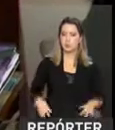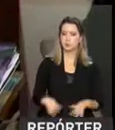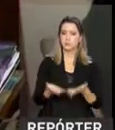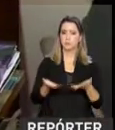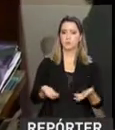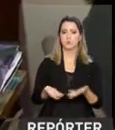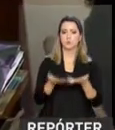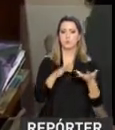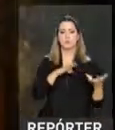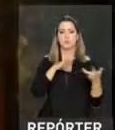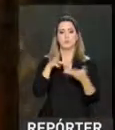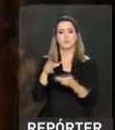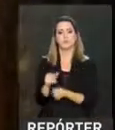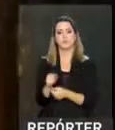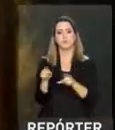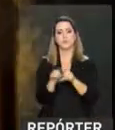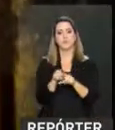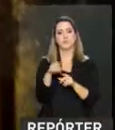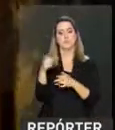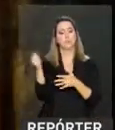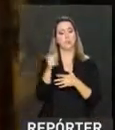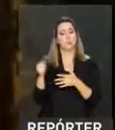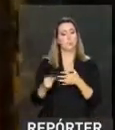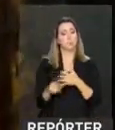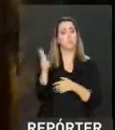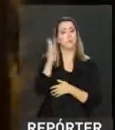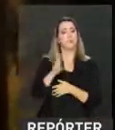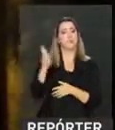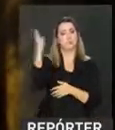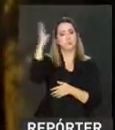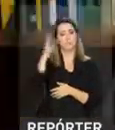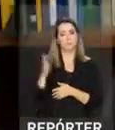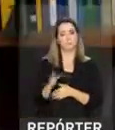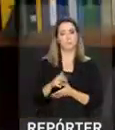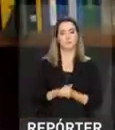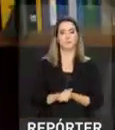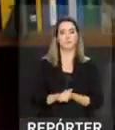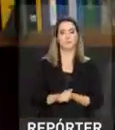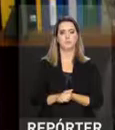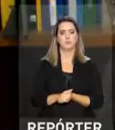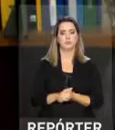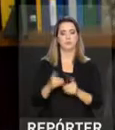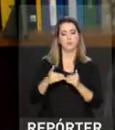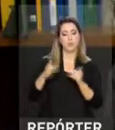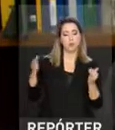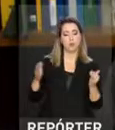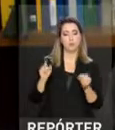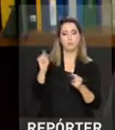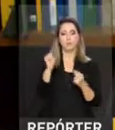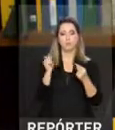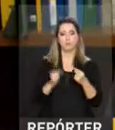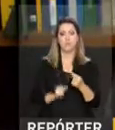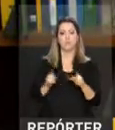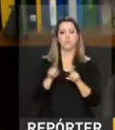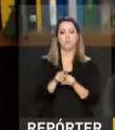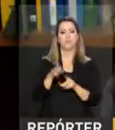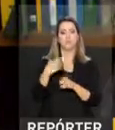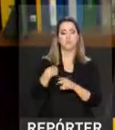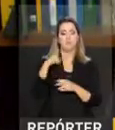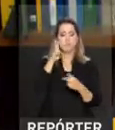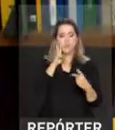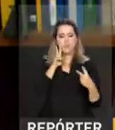impulsionar a internacionalização das universidades brasileiras. Abrir perspectivas internacionais,